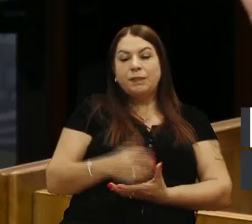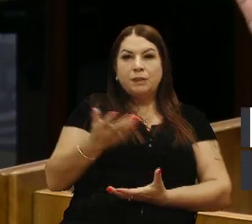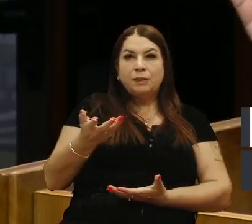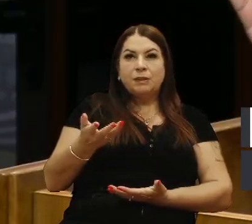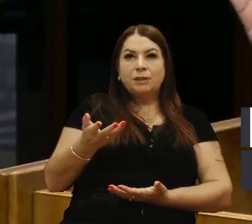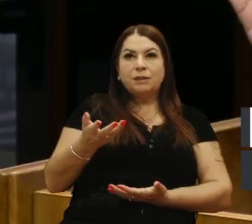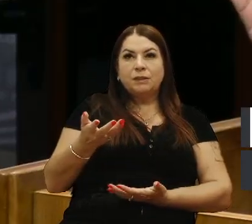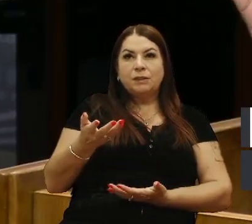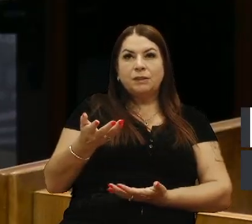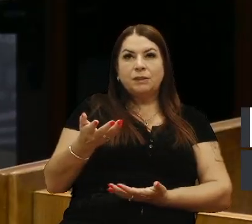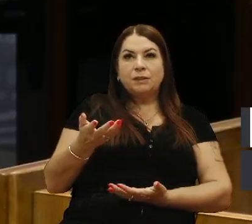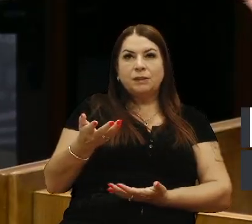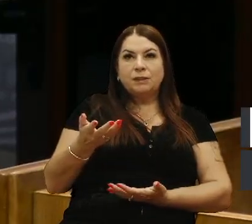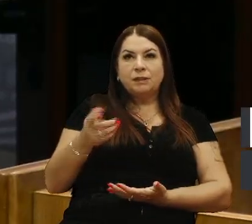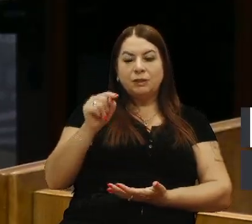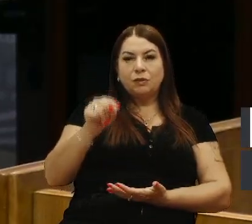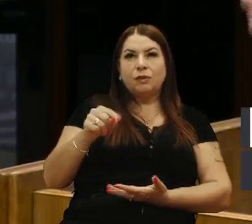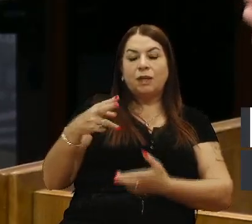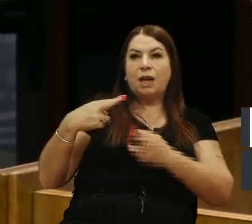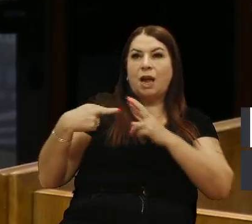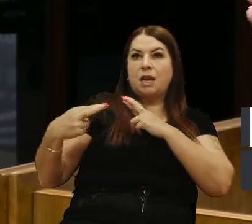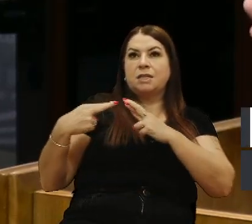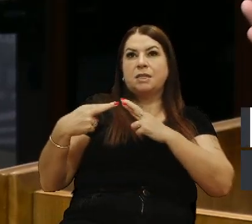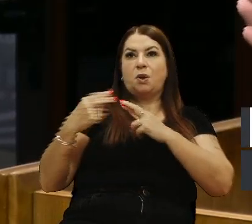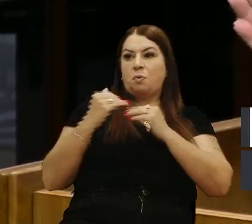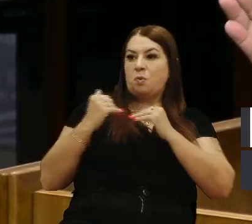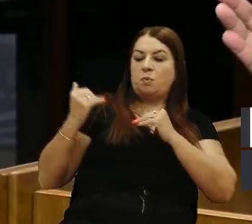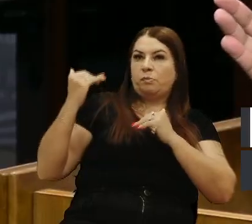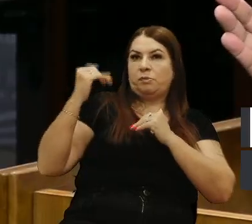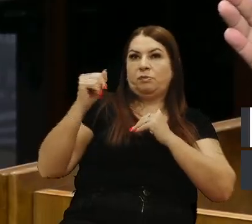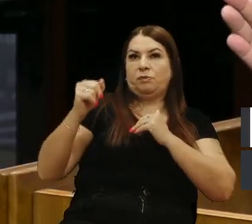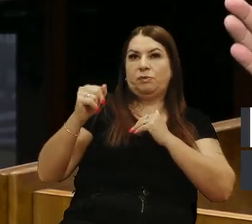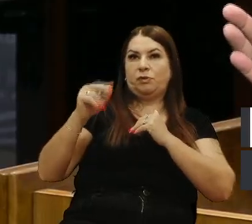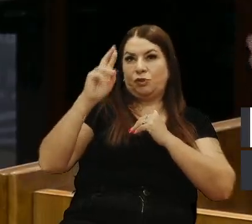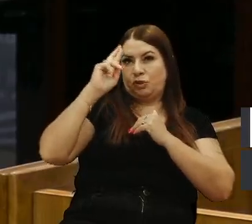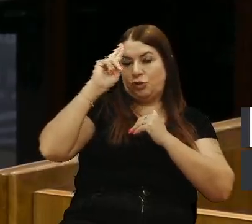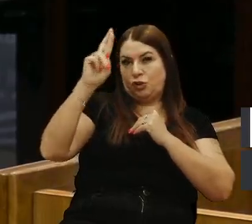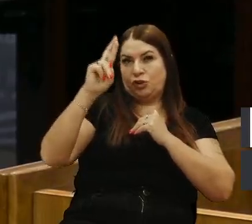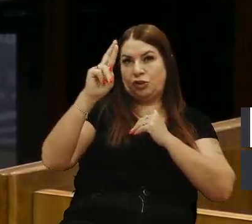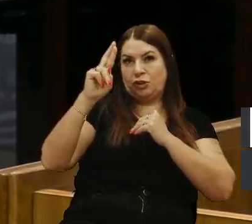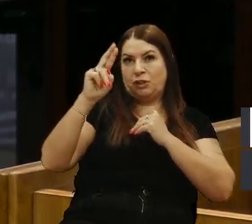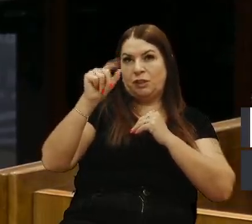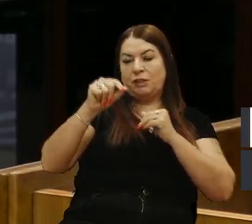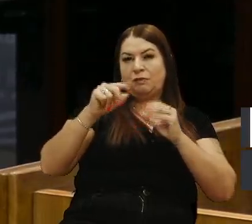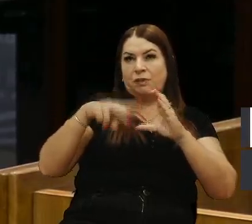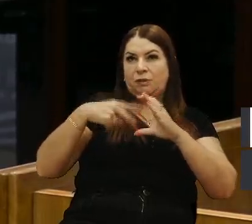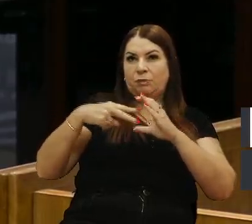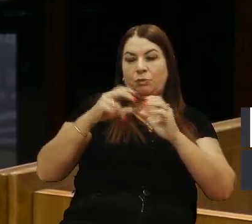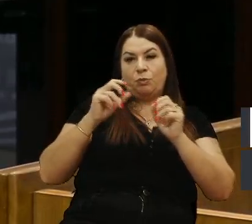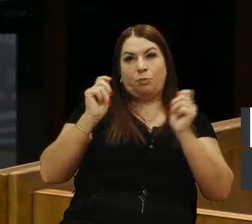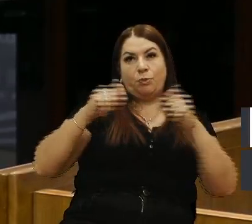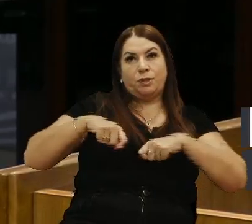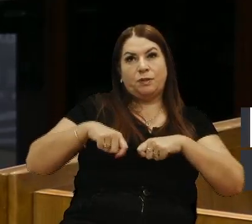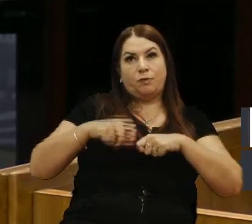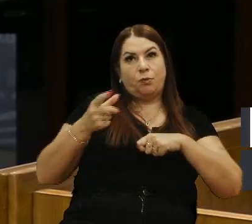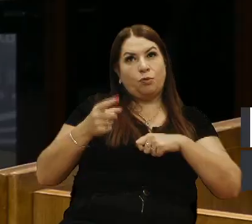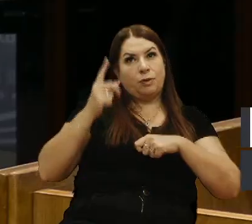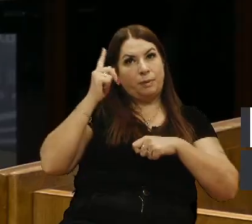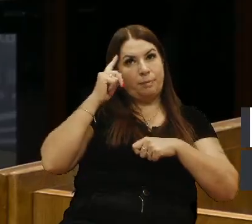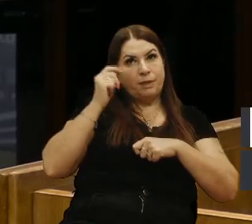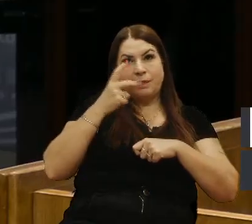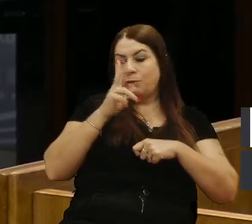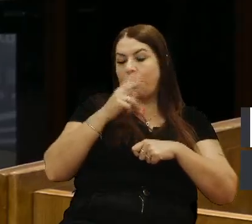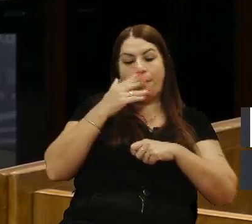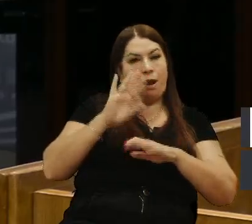só nessa relação diplomática de chefe do Poder Legislativo foram possíveis, já que hoje parece que não são